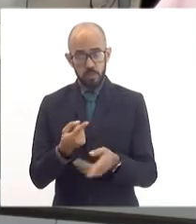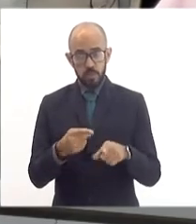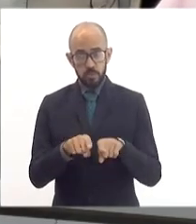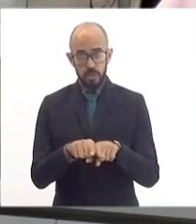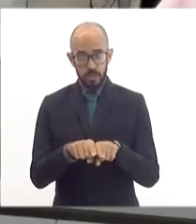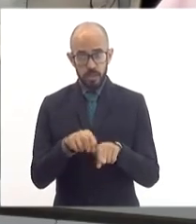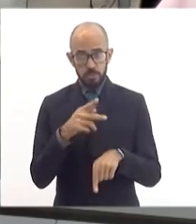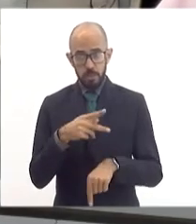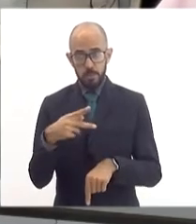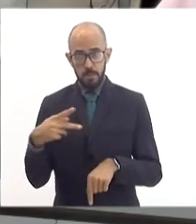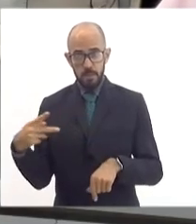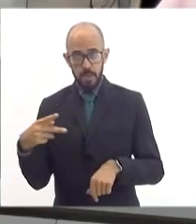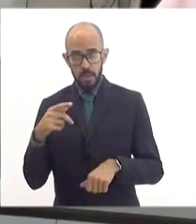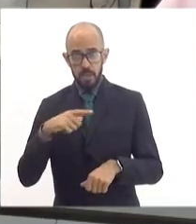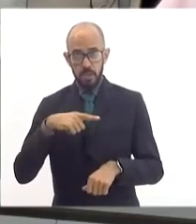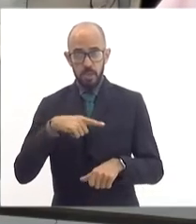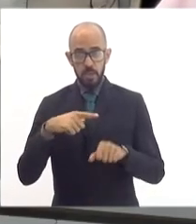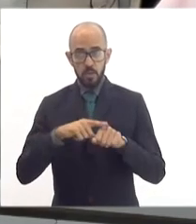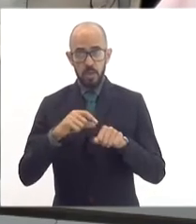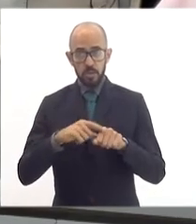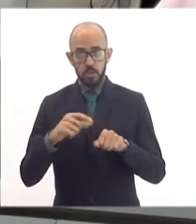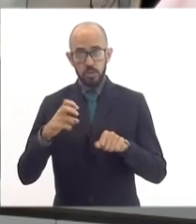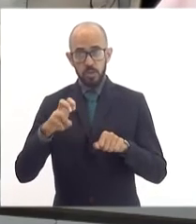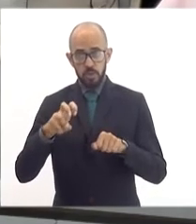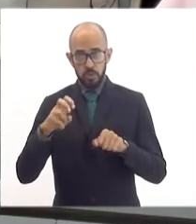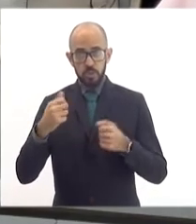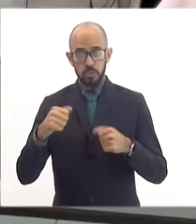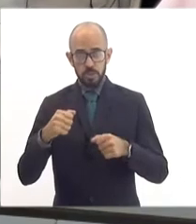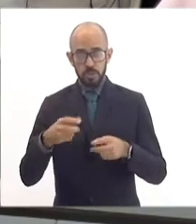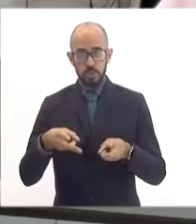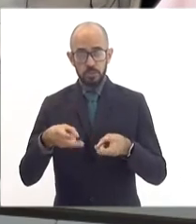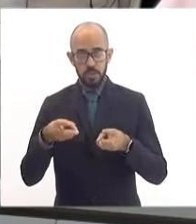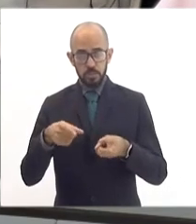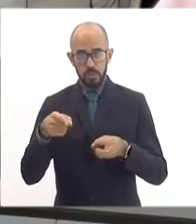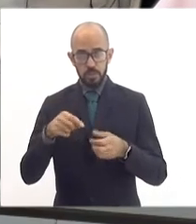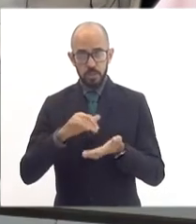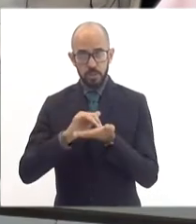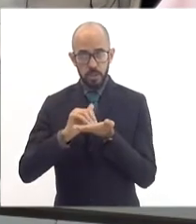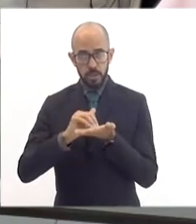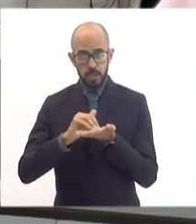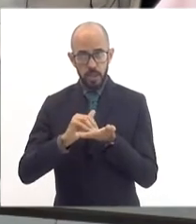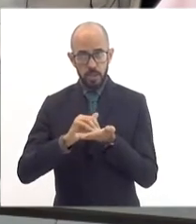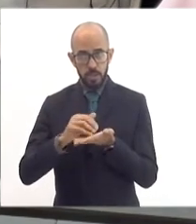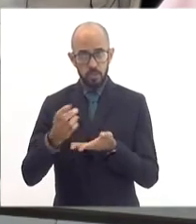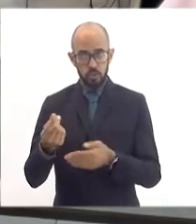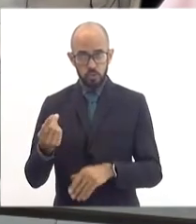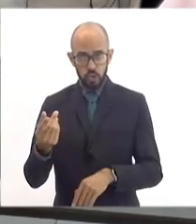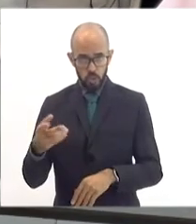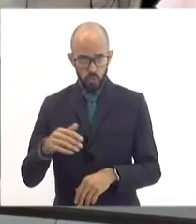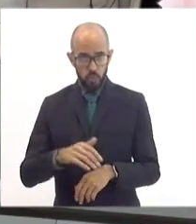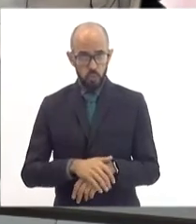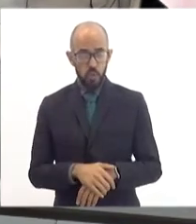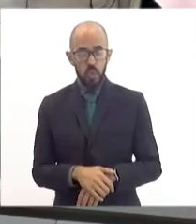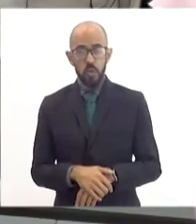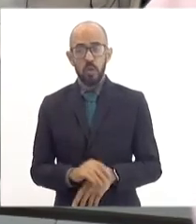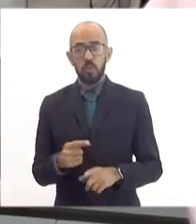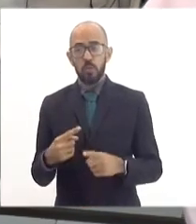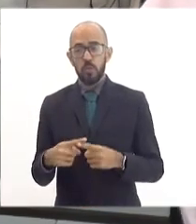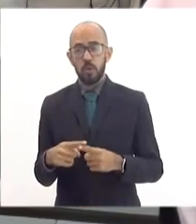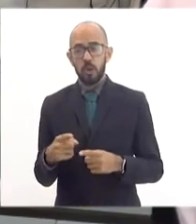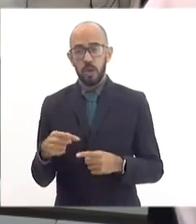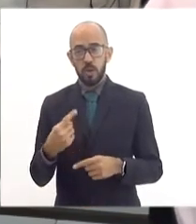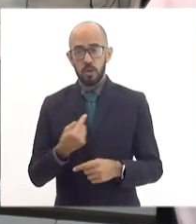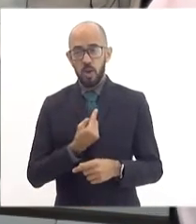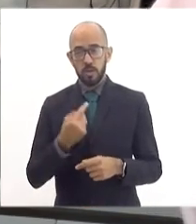de que trata o artigo 5º, deverá ser atestada devidamente pela Secretaria de Estado de Fazenda. É porque aqui achamos que tinha que